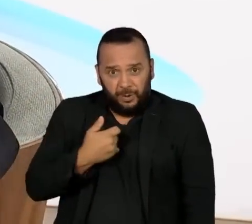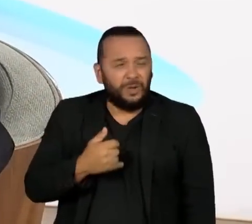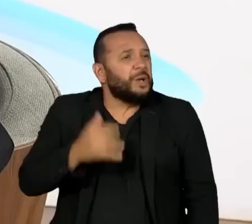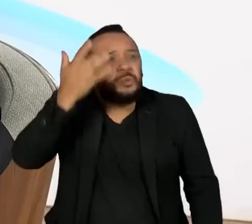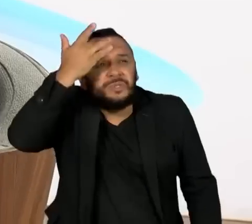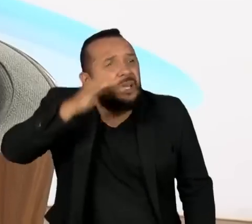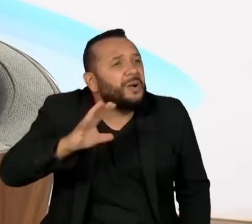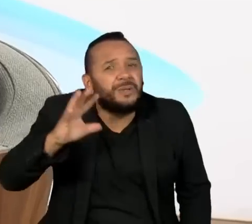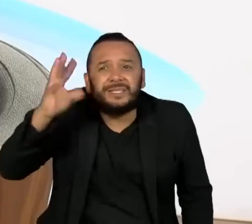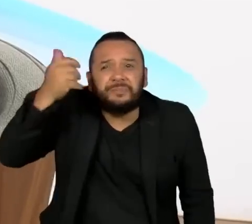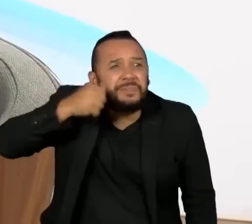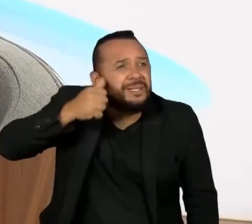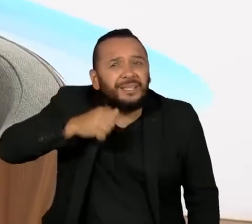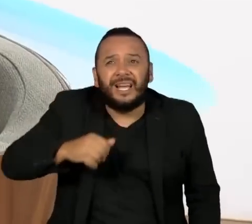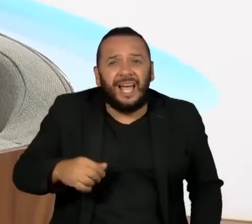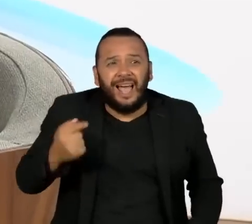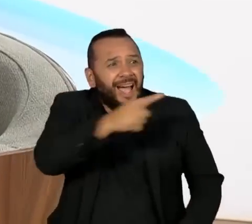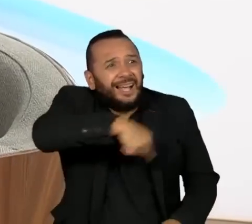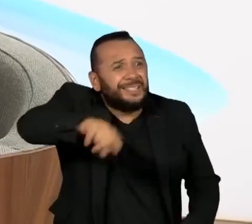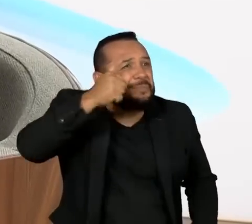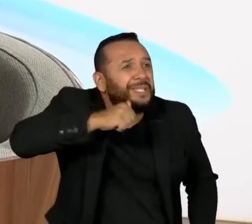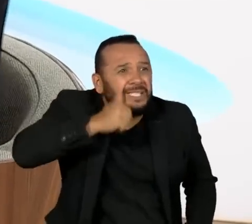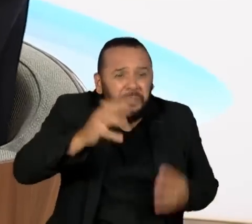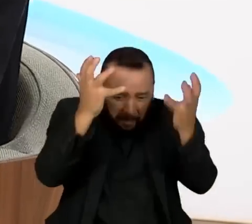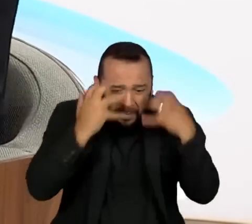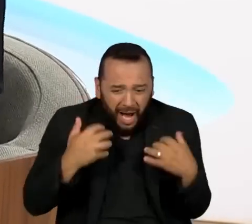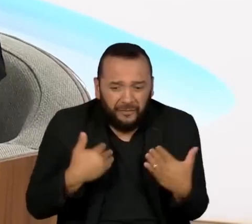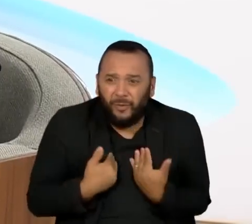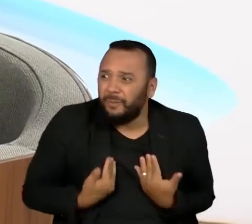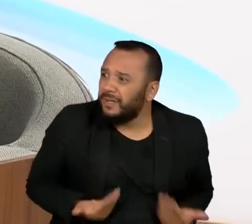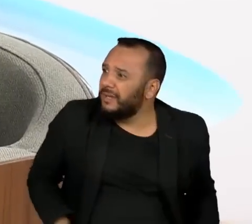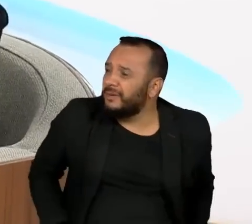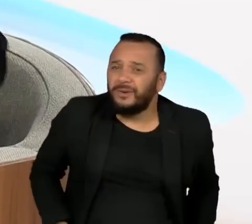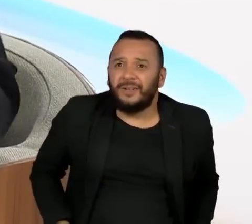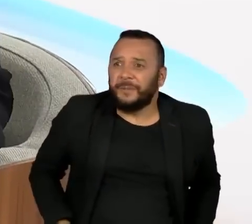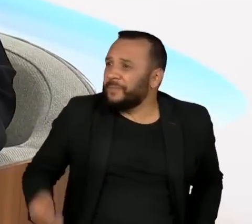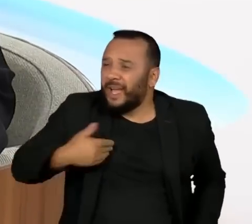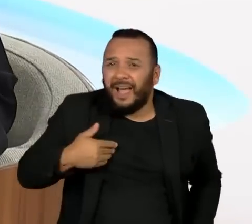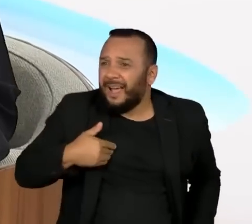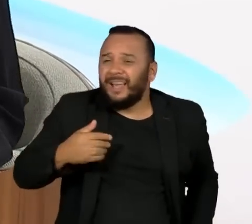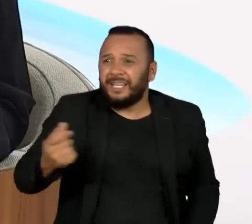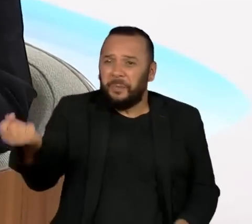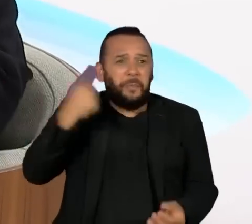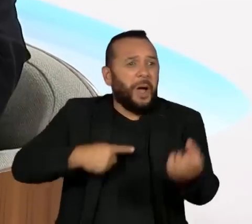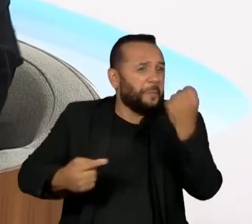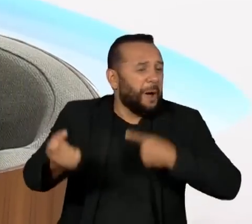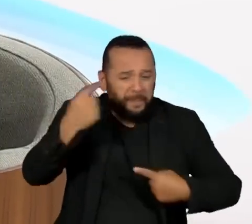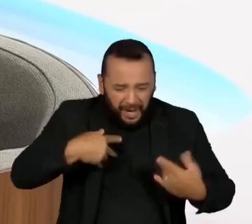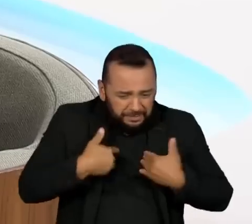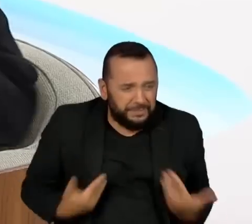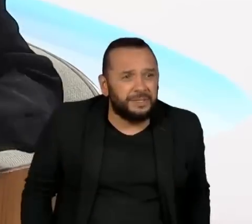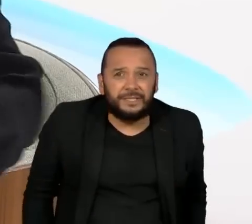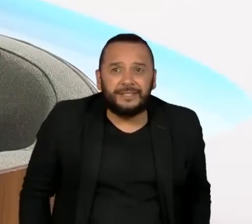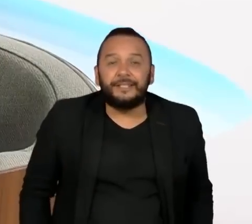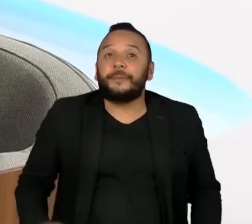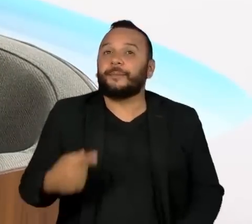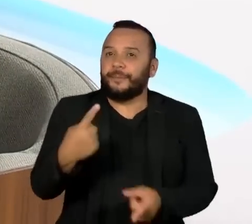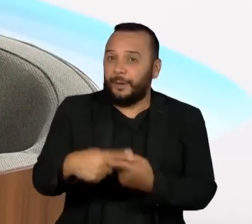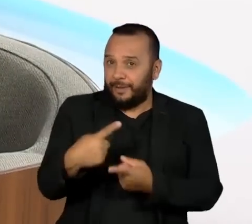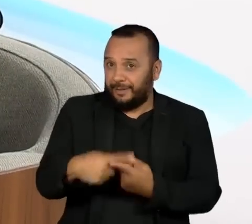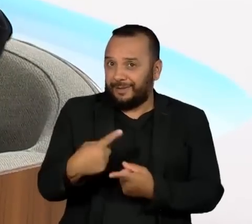mas elas estão com a raiva. Elas falam muito, porque ele pegou